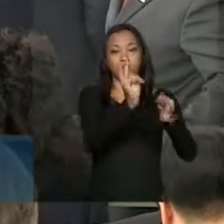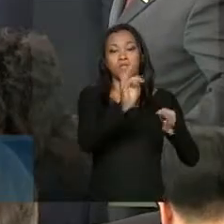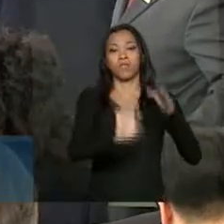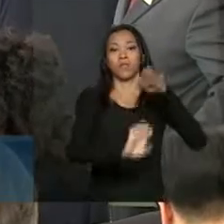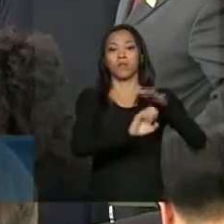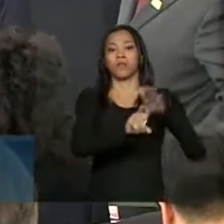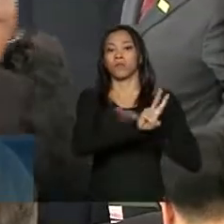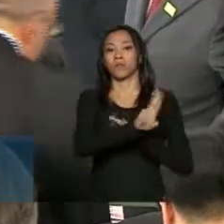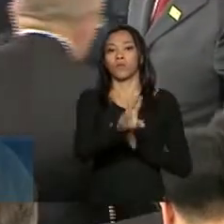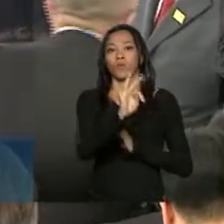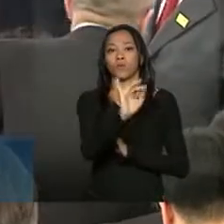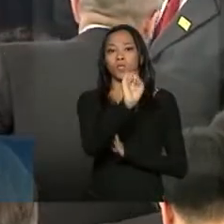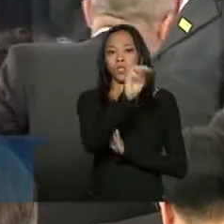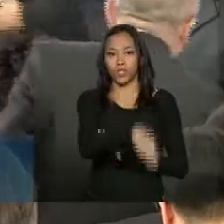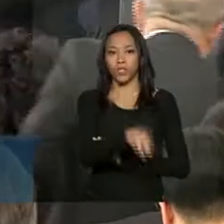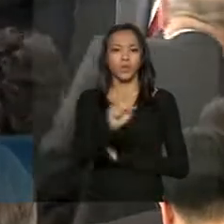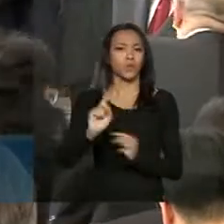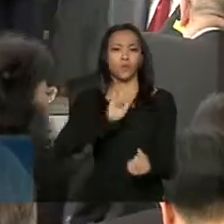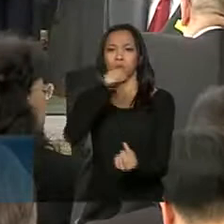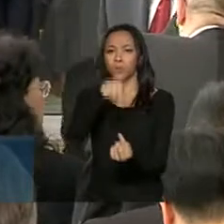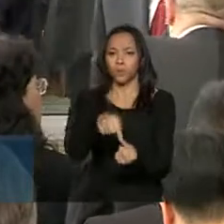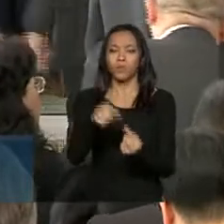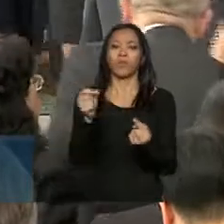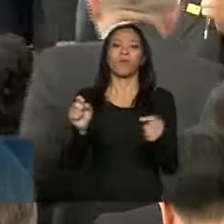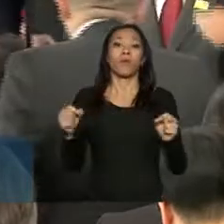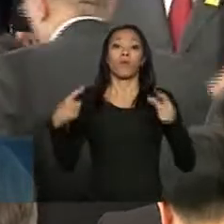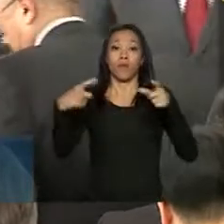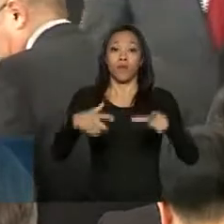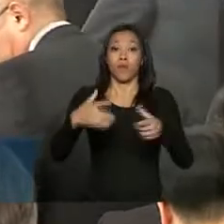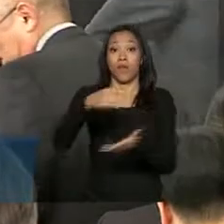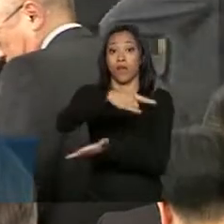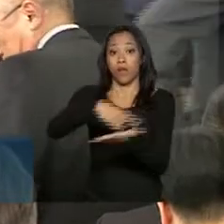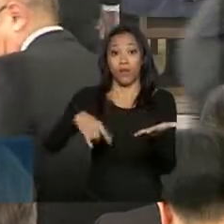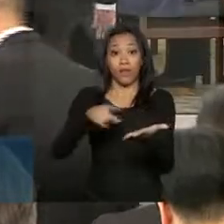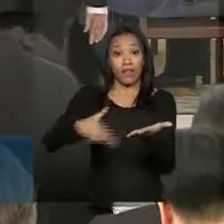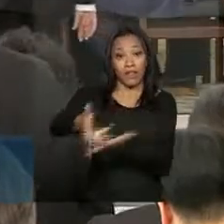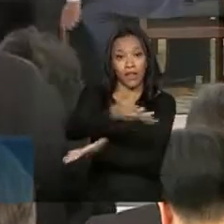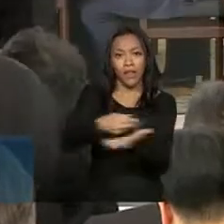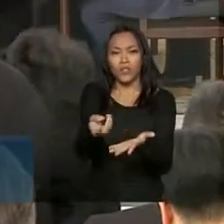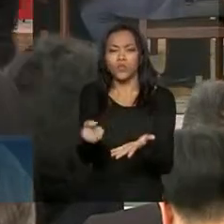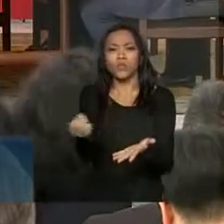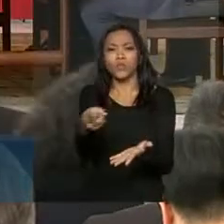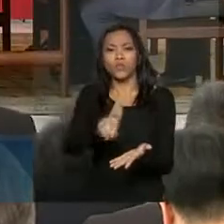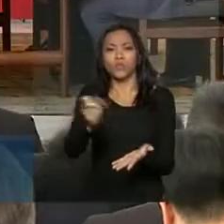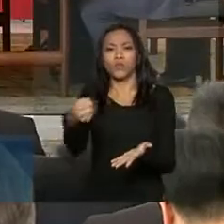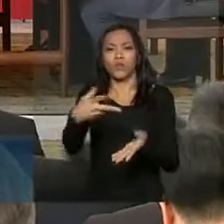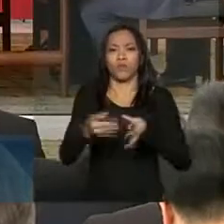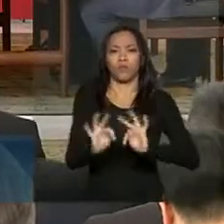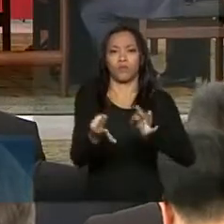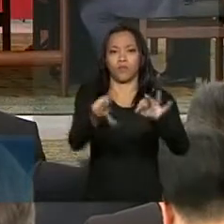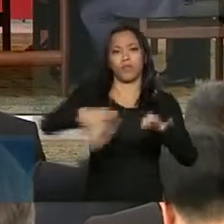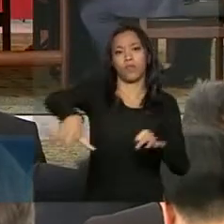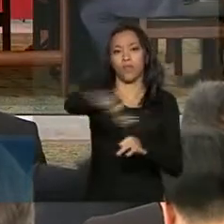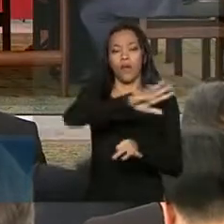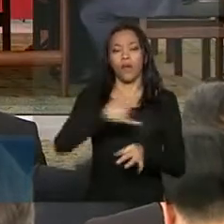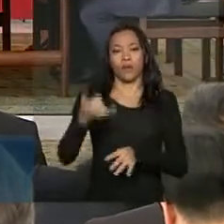Júnior, acordo sobre Centro Conjunto de Inovação na Área de Telefonia Celular.